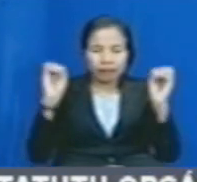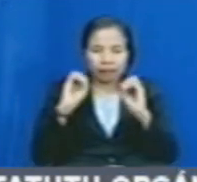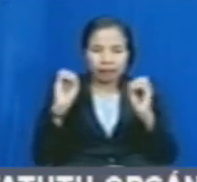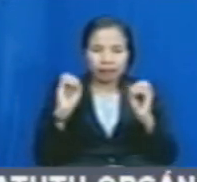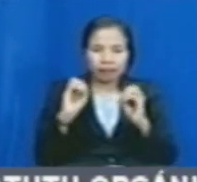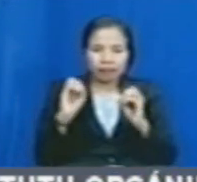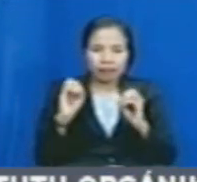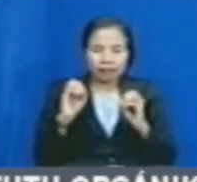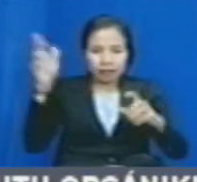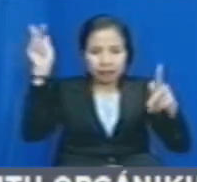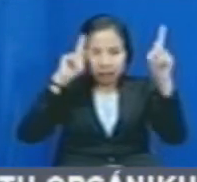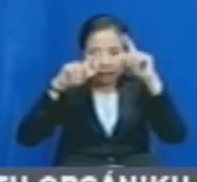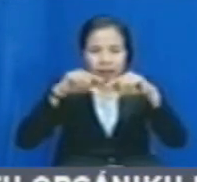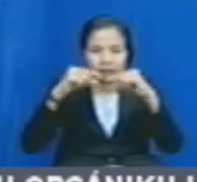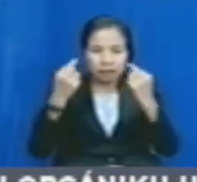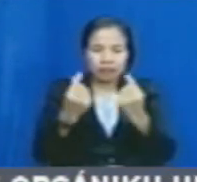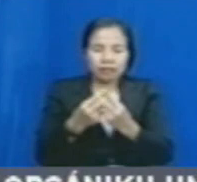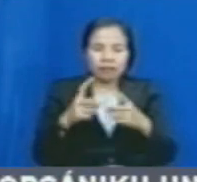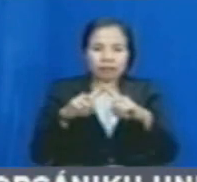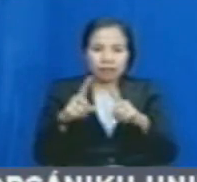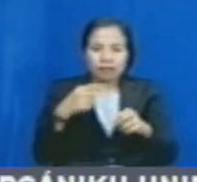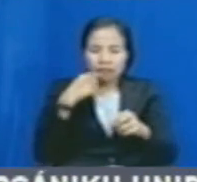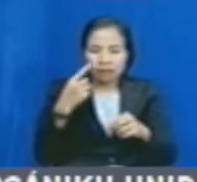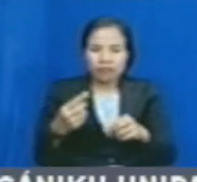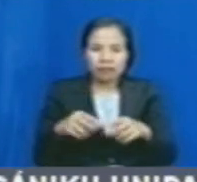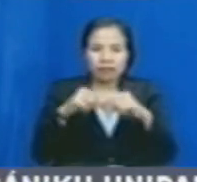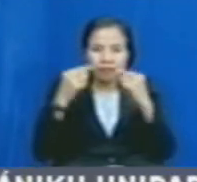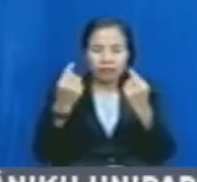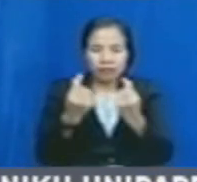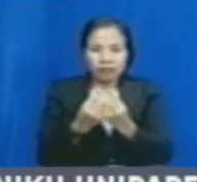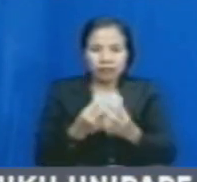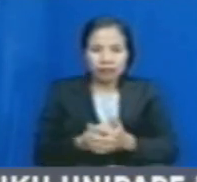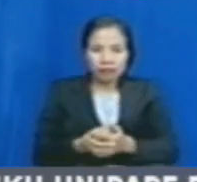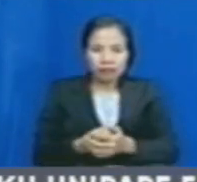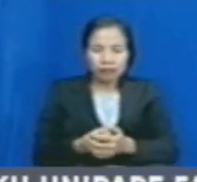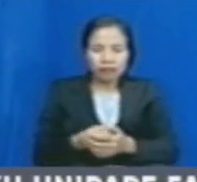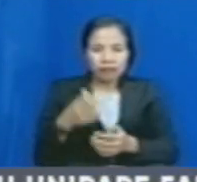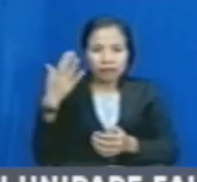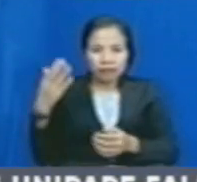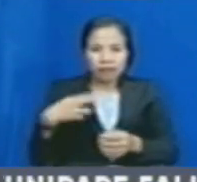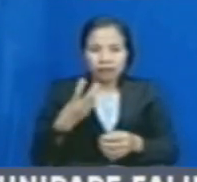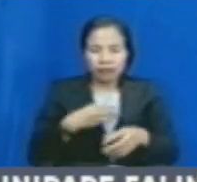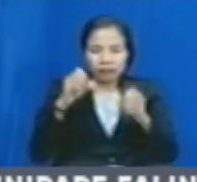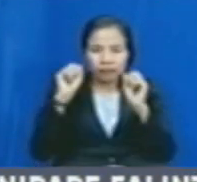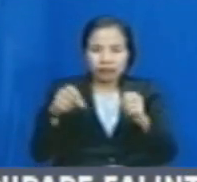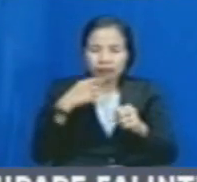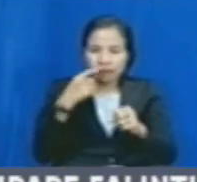la os problema arte marciais mai be temi arte marciais ne iha ne ba itabeledian